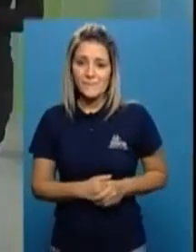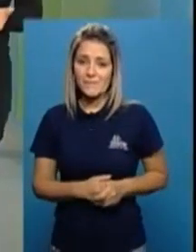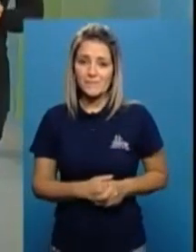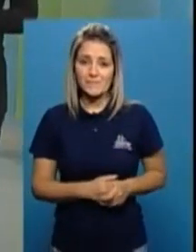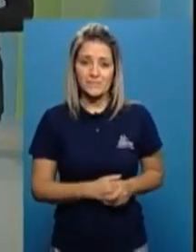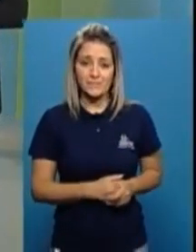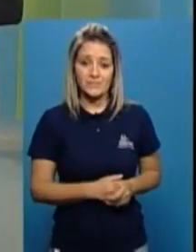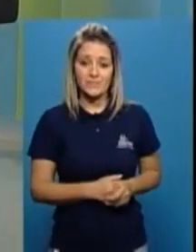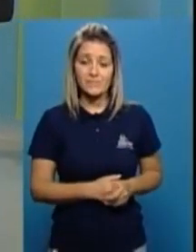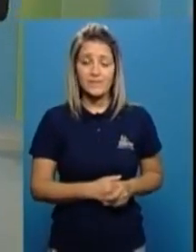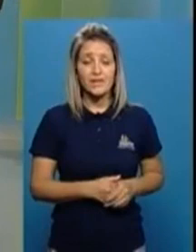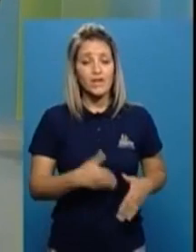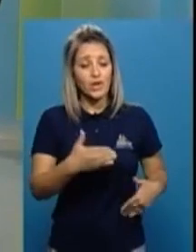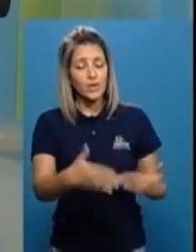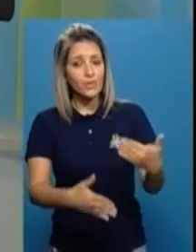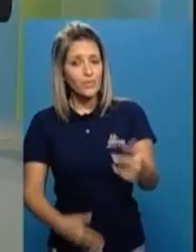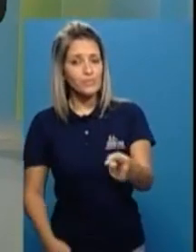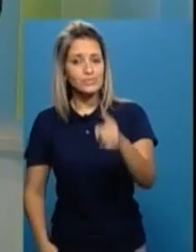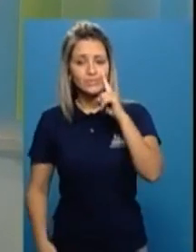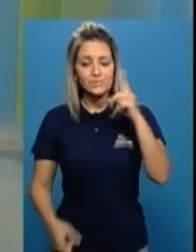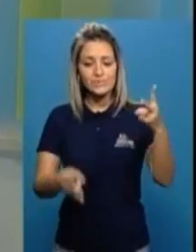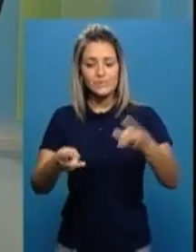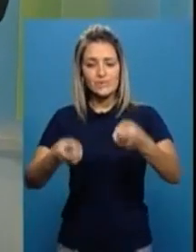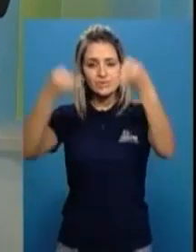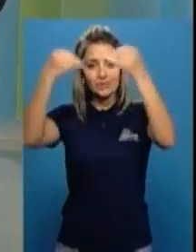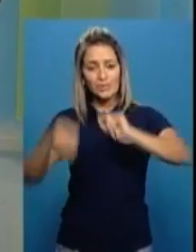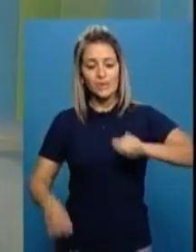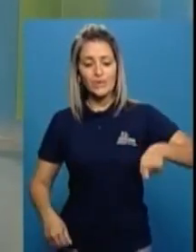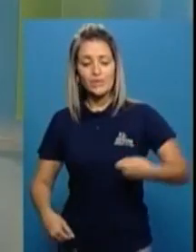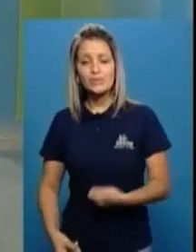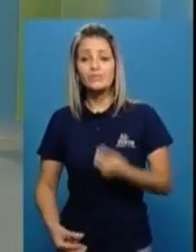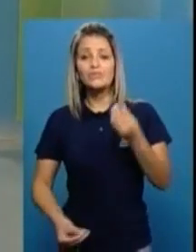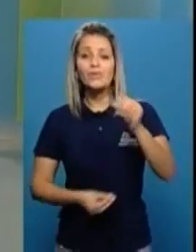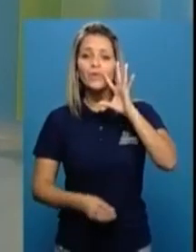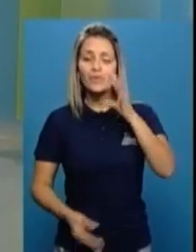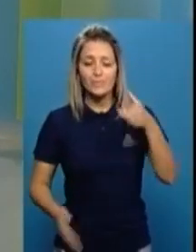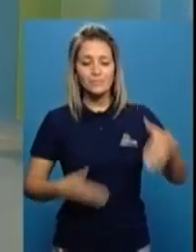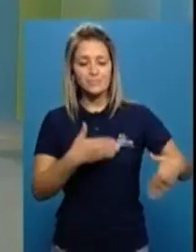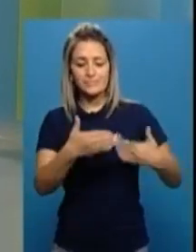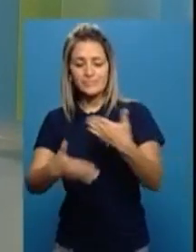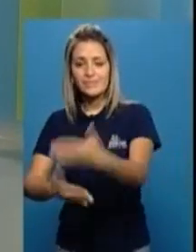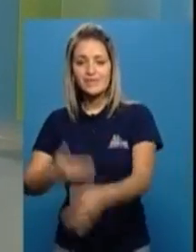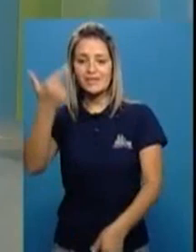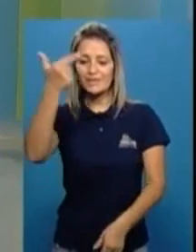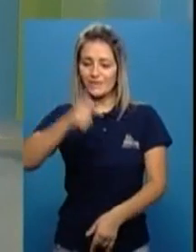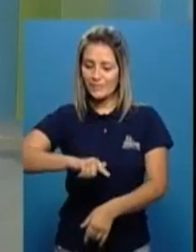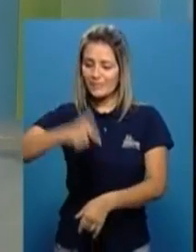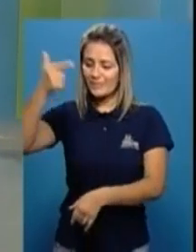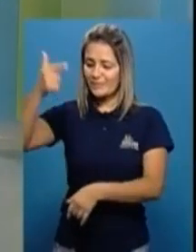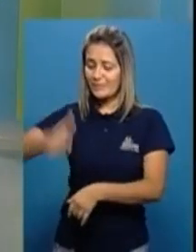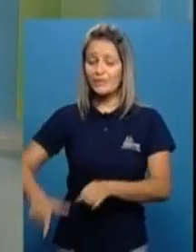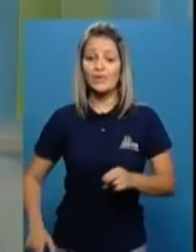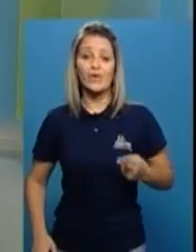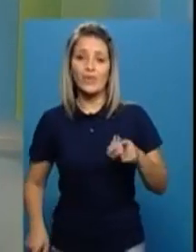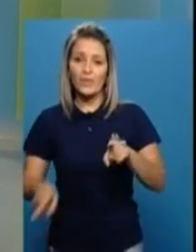No próximo vídeo, nós falaremos um pouco mais sobre os processos repetitivos